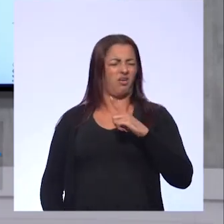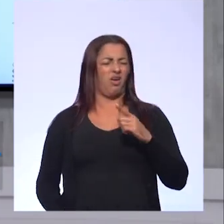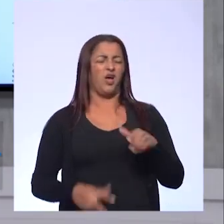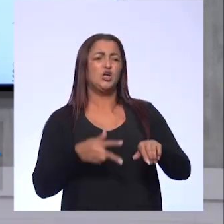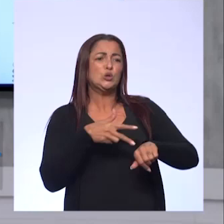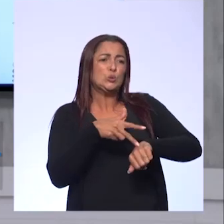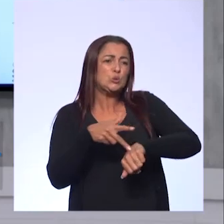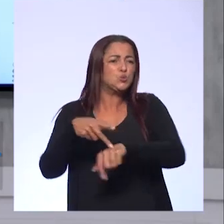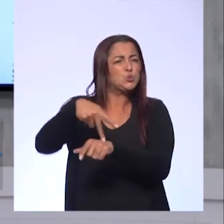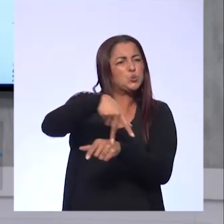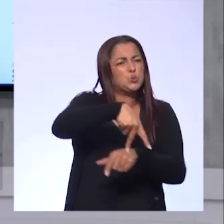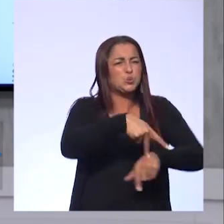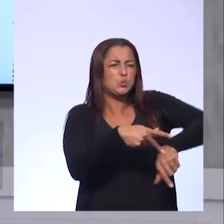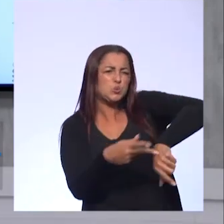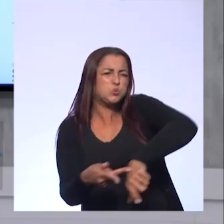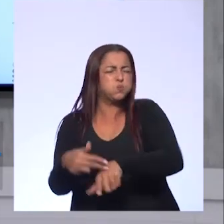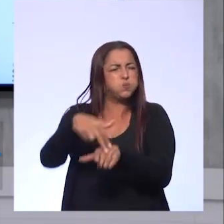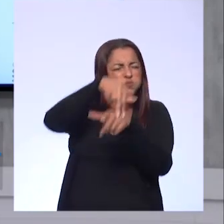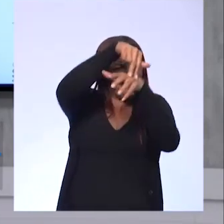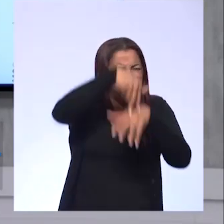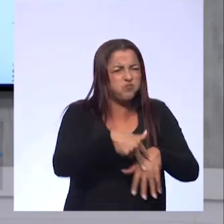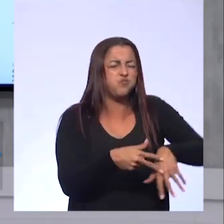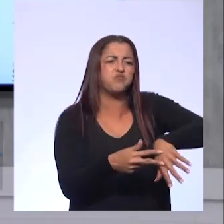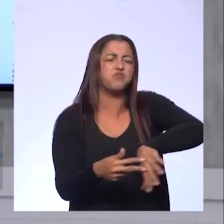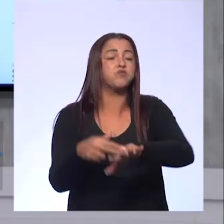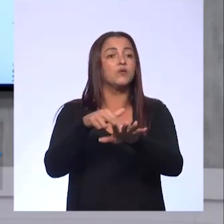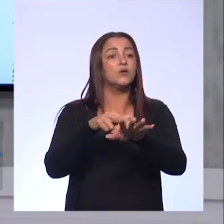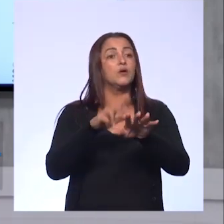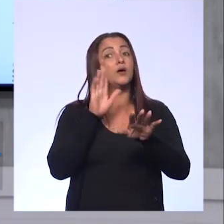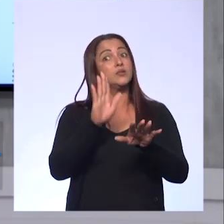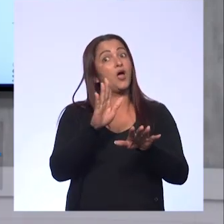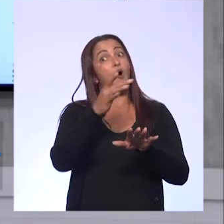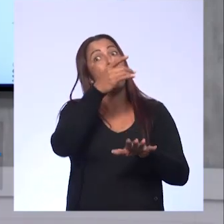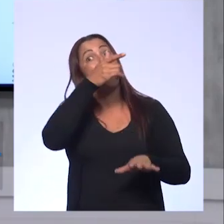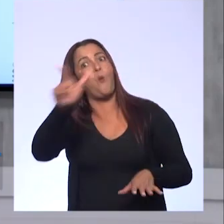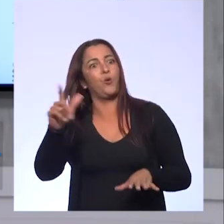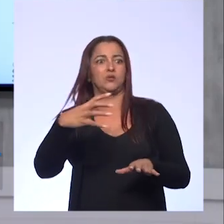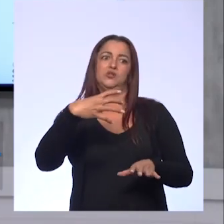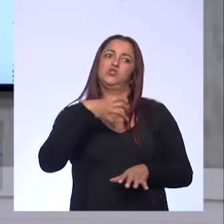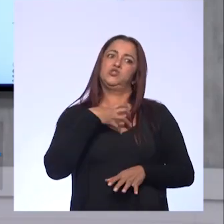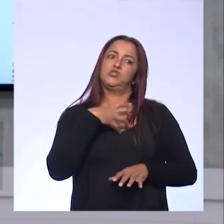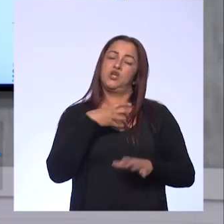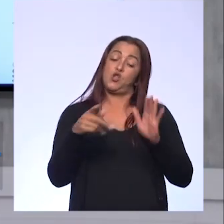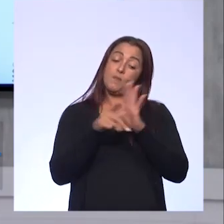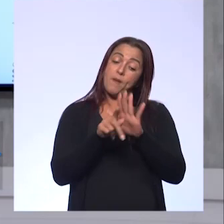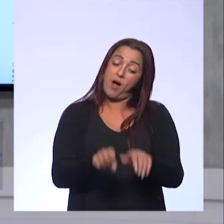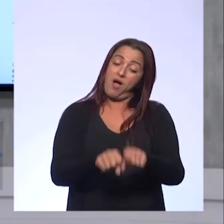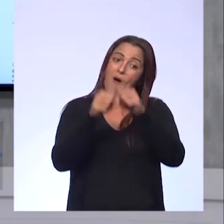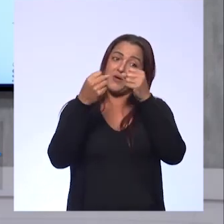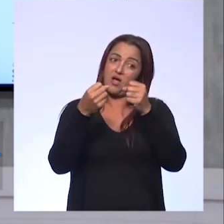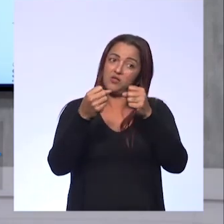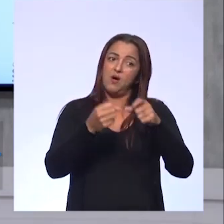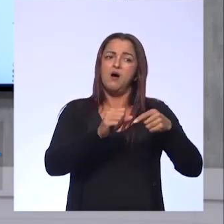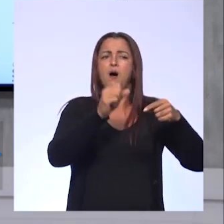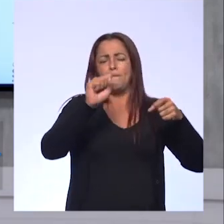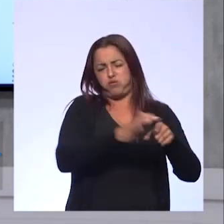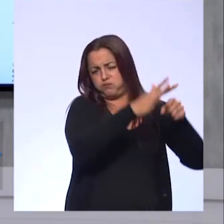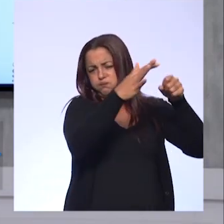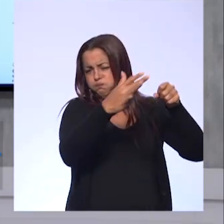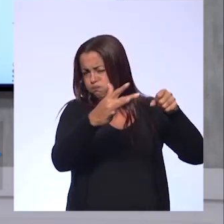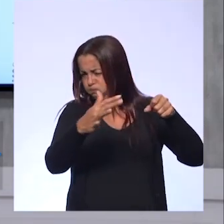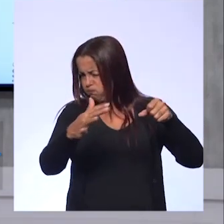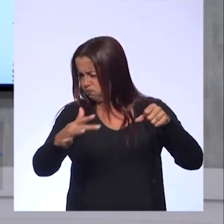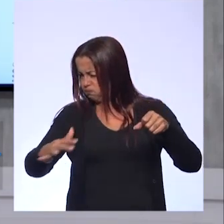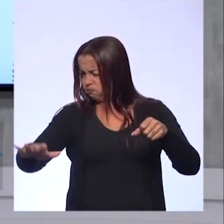o Surfista pega onda em e o outro é uma onda que tá quebrando a gente não vai discutir isso